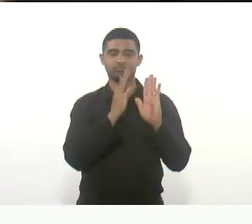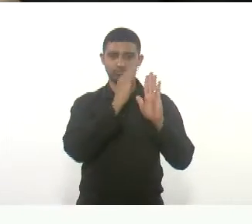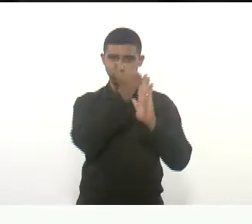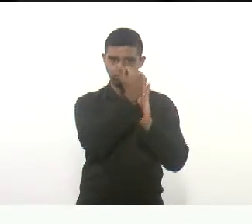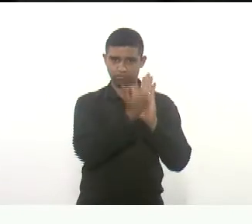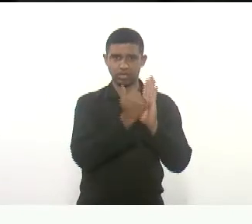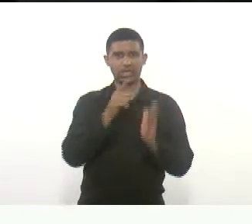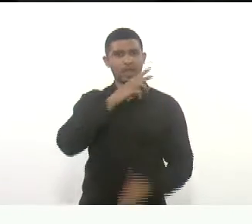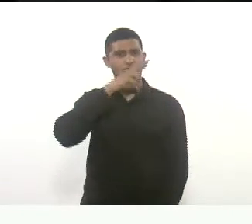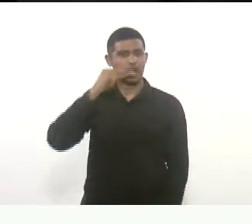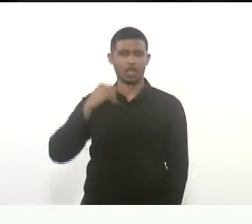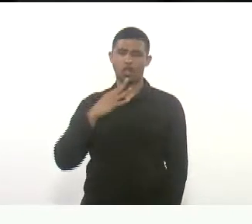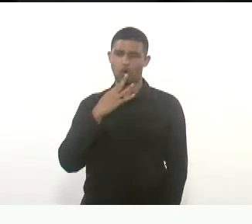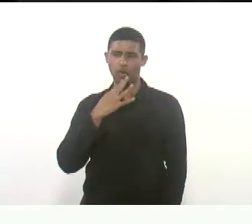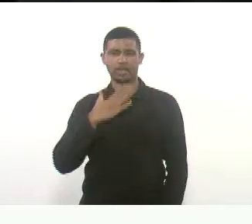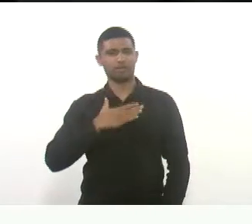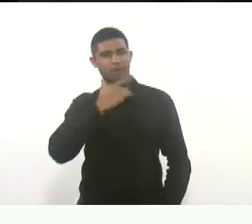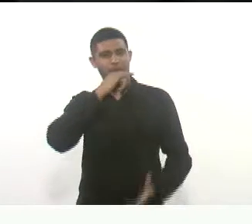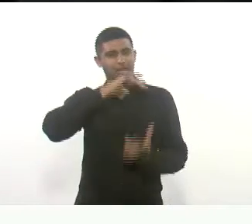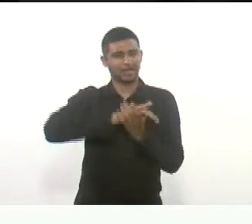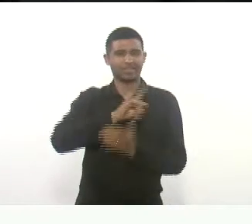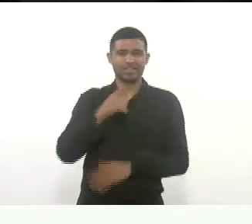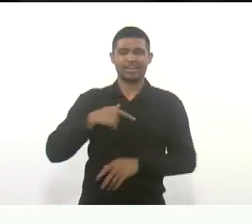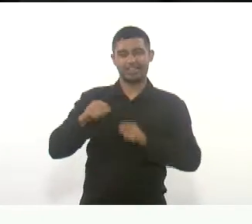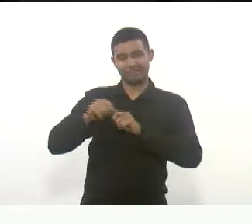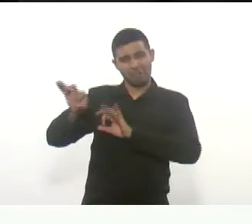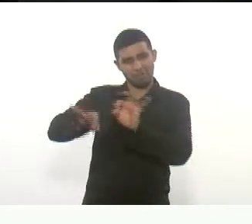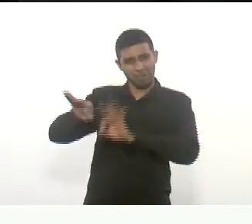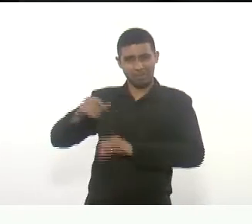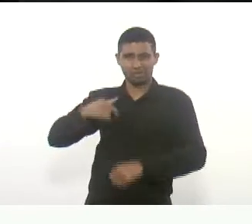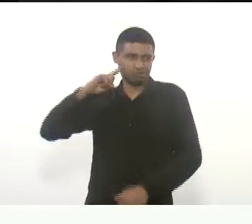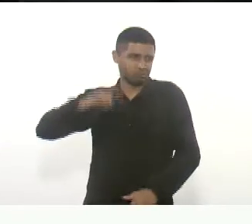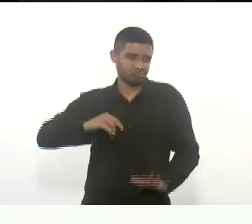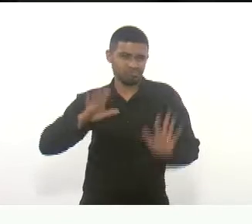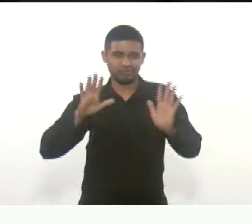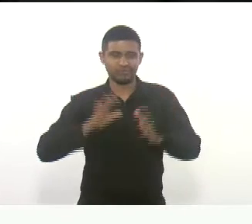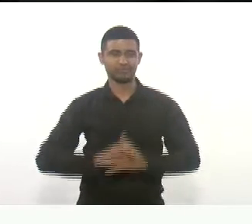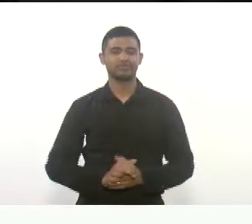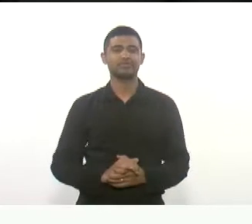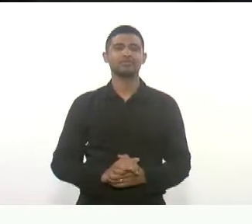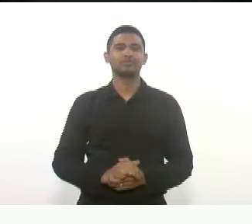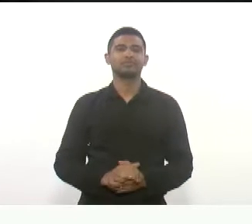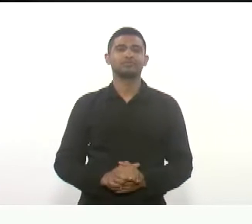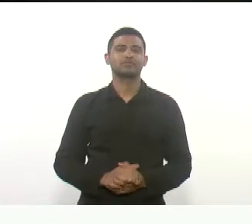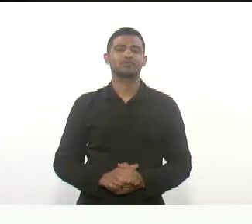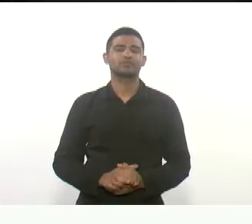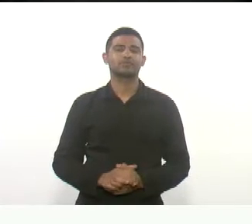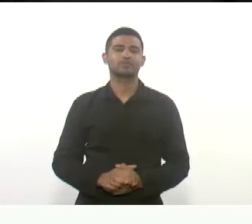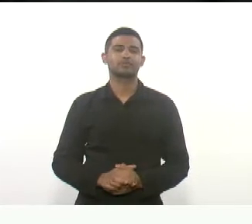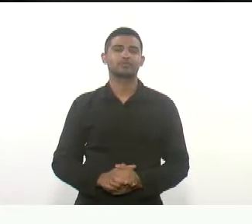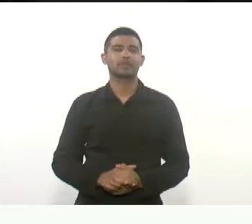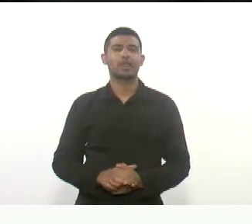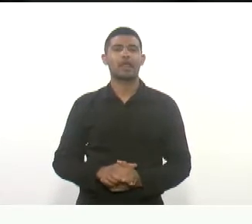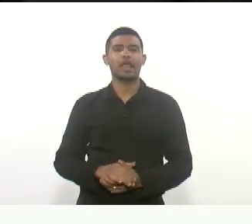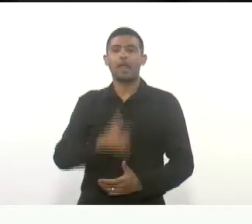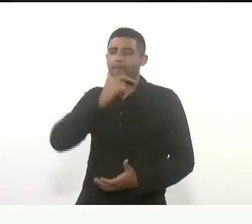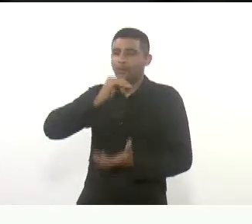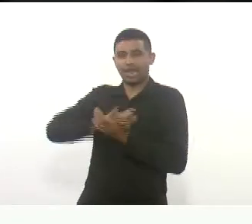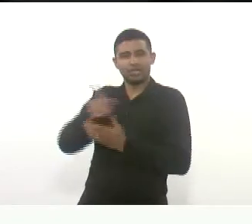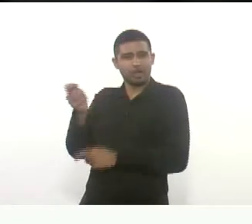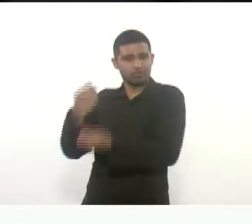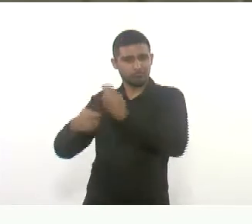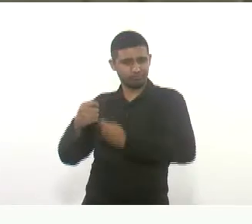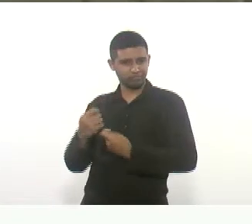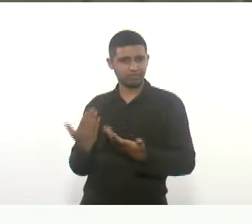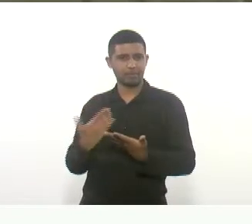O Renan conhece meu marido, ele que fez para mim. Eu nem sei fazer esse gráfico. Porque ele é economista. Mas